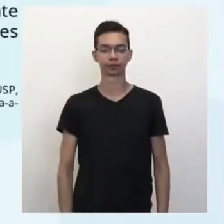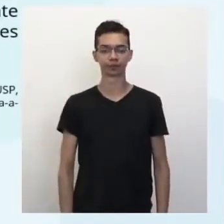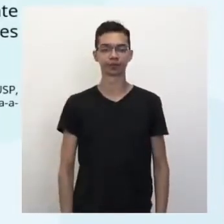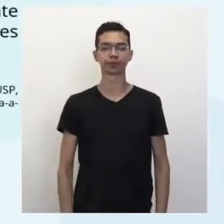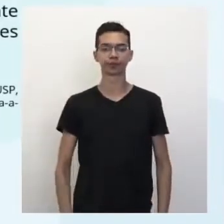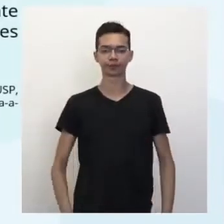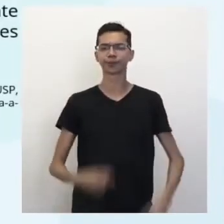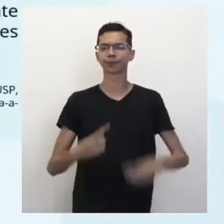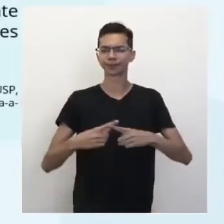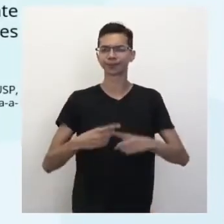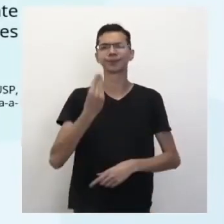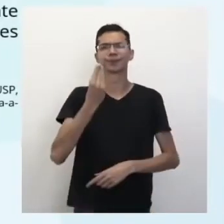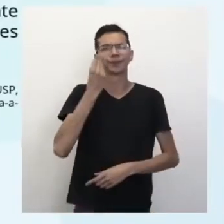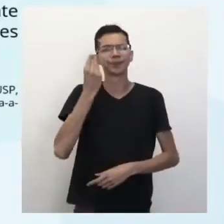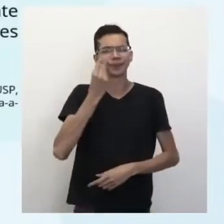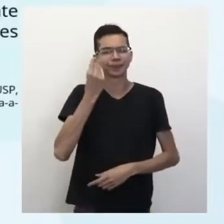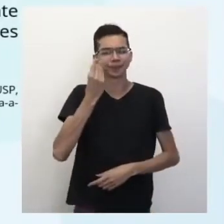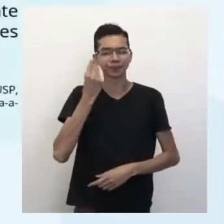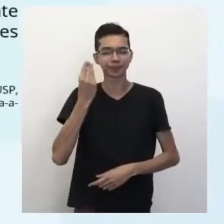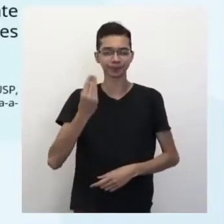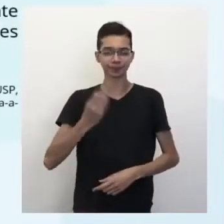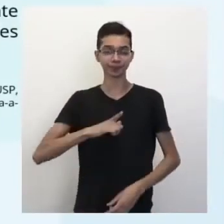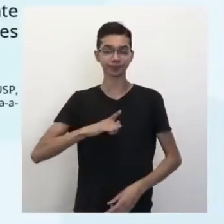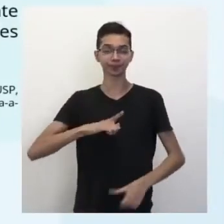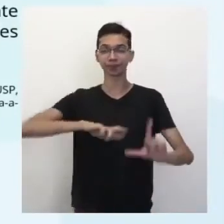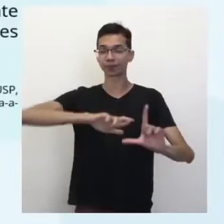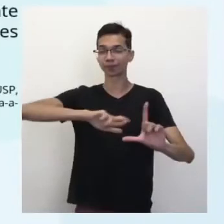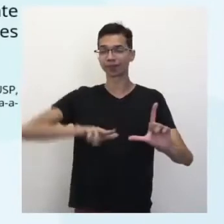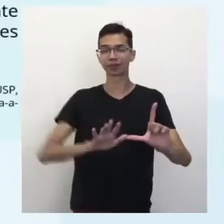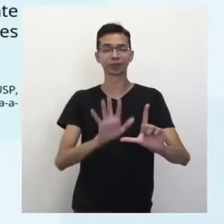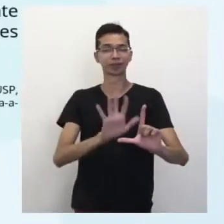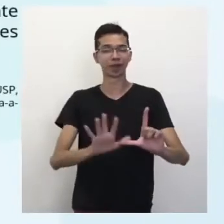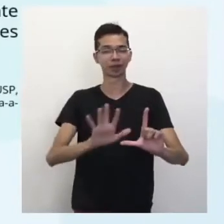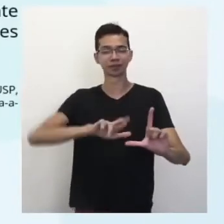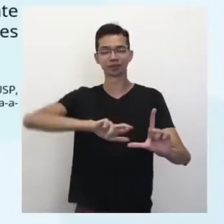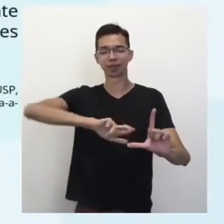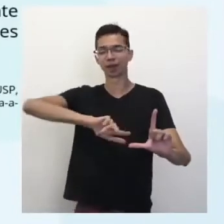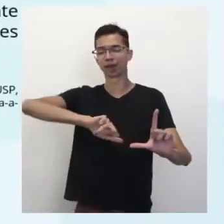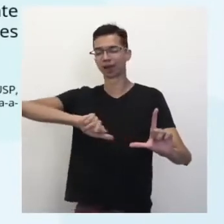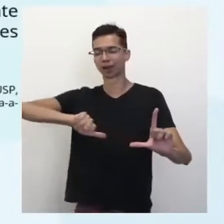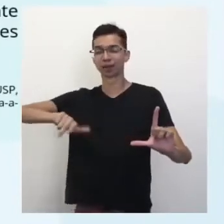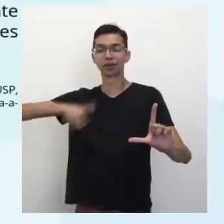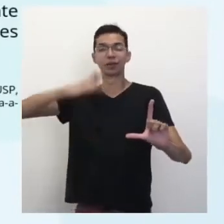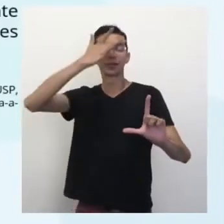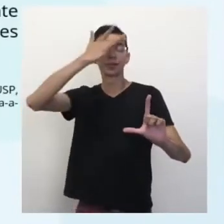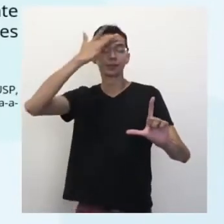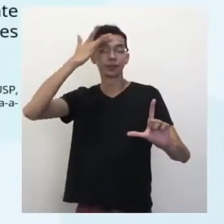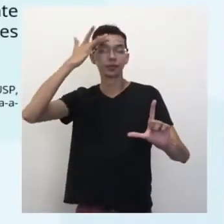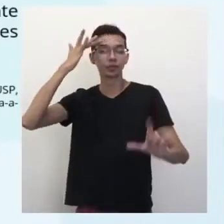bolhas que são formadas nas plataformas de mídias sociais, em que apenas as pessoas